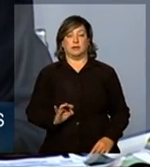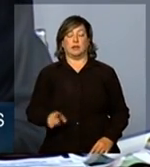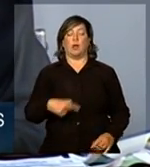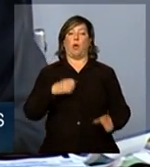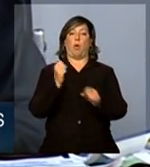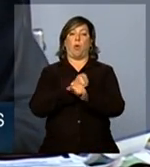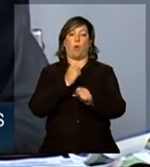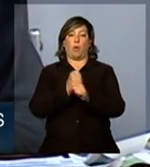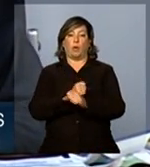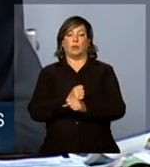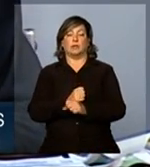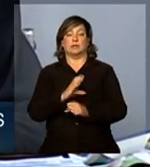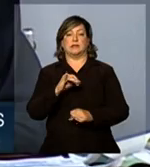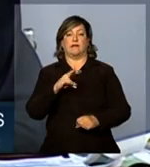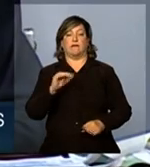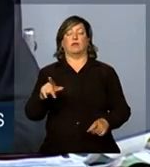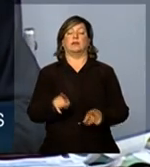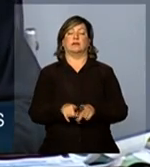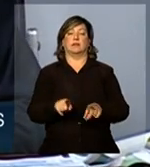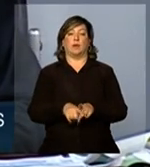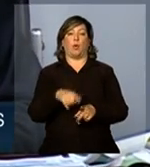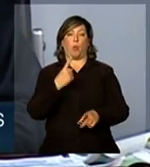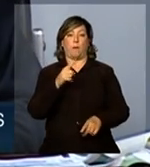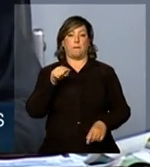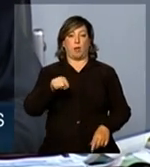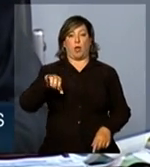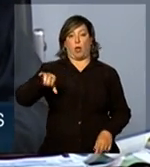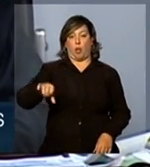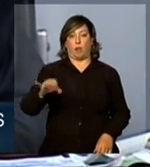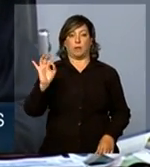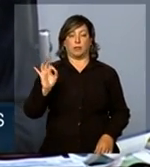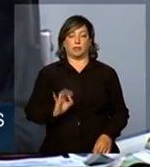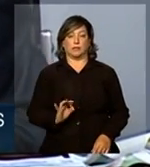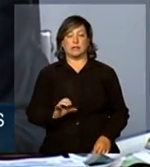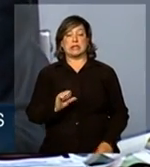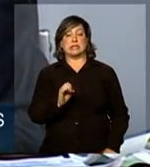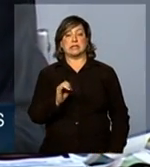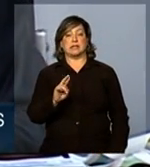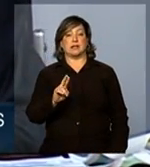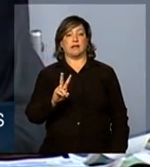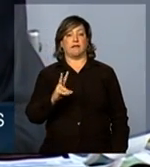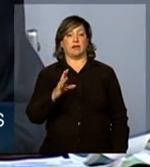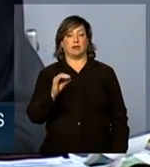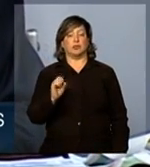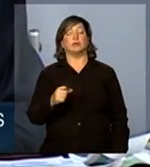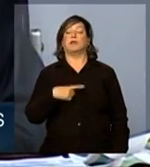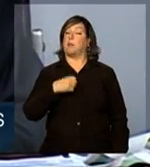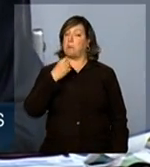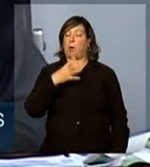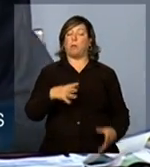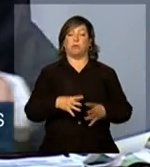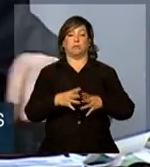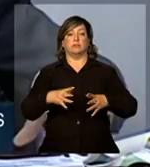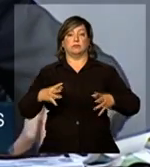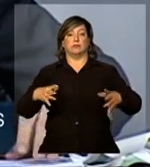civil, 1,9%. Os serviços tiveram um bom desempenho e